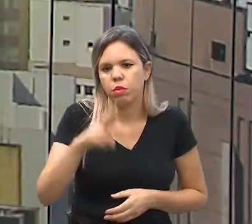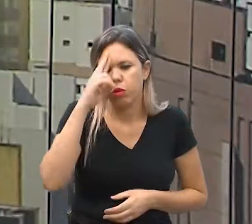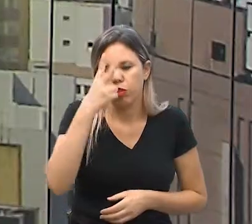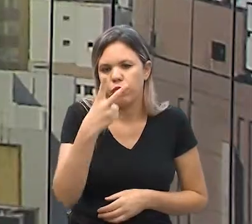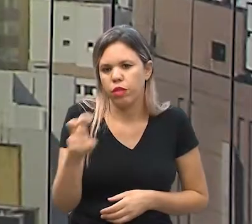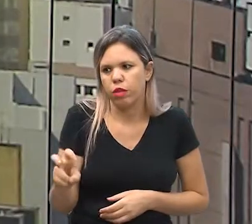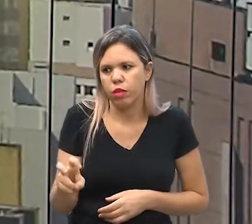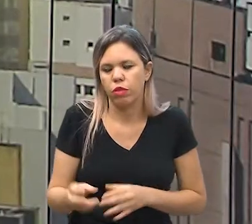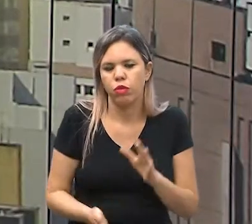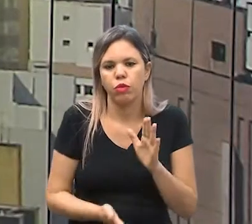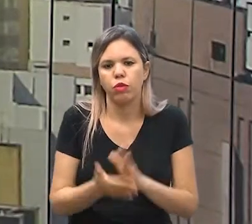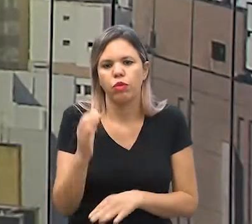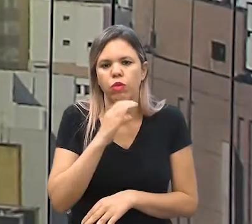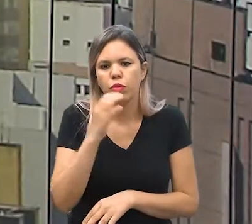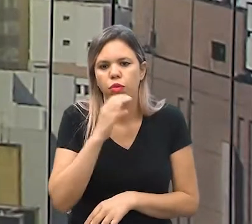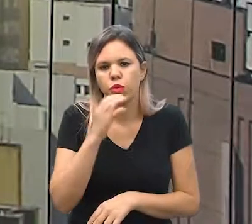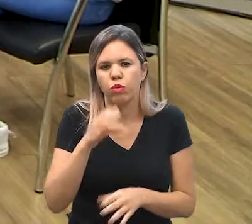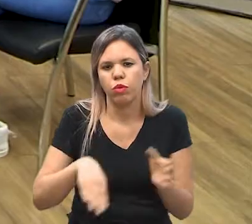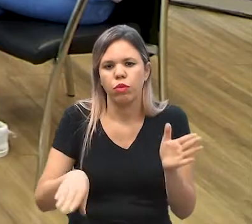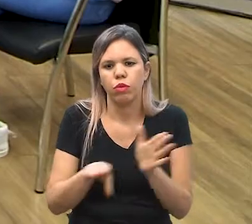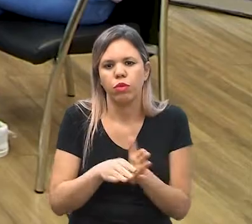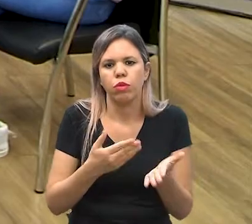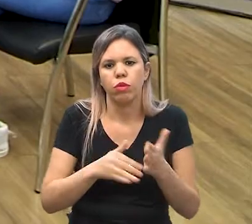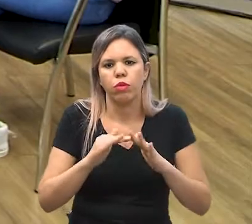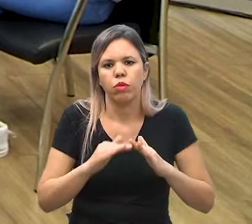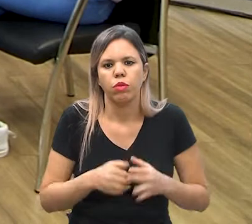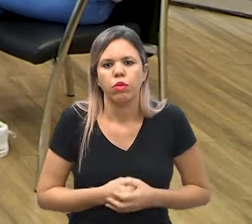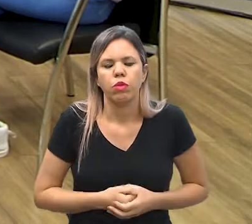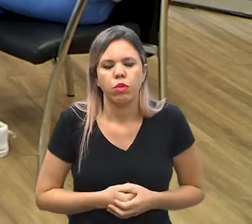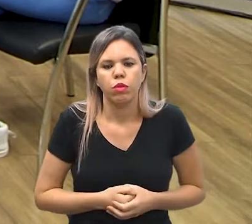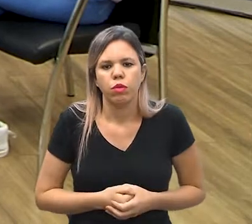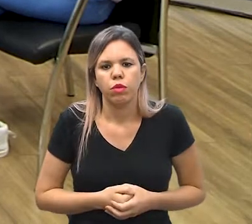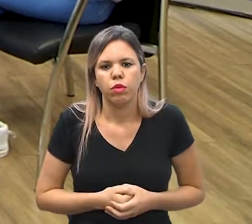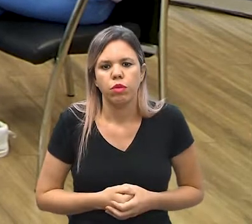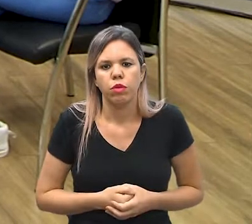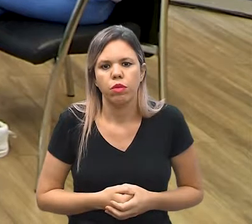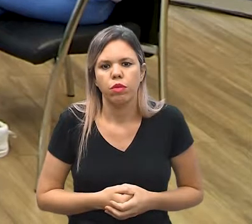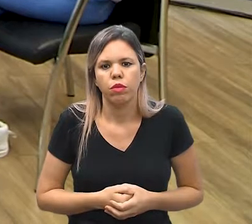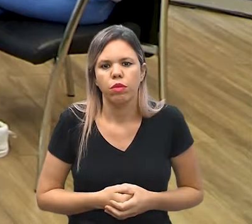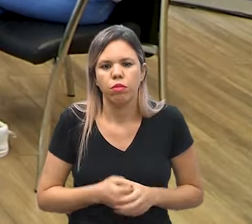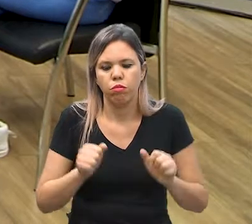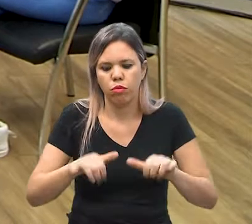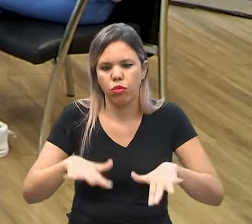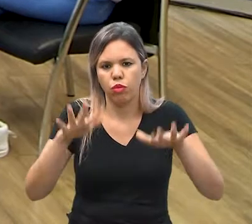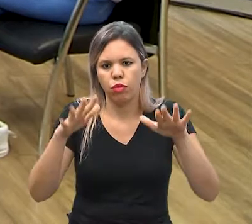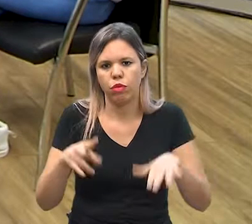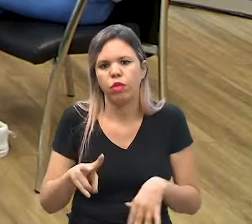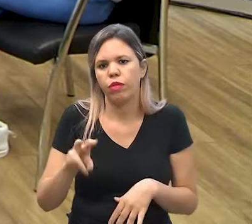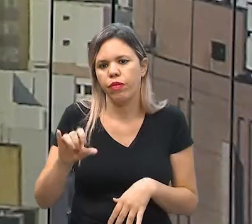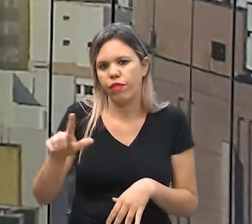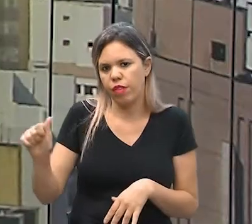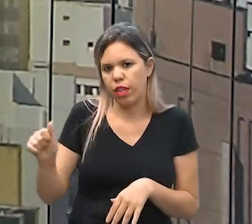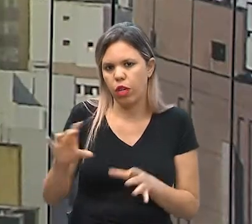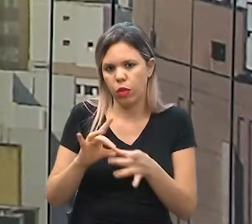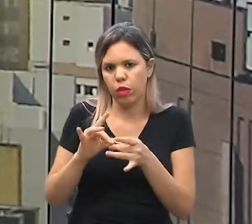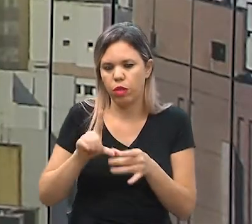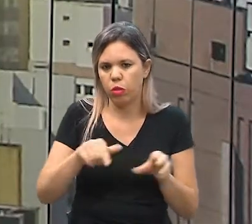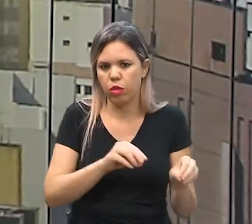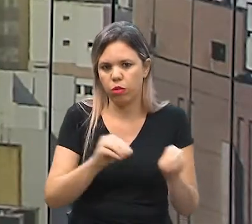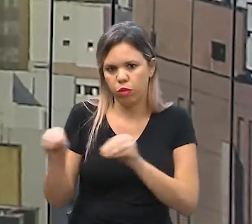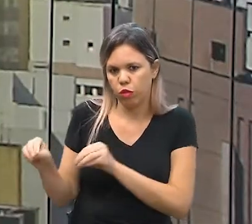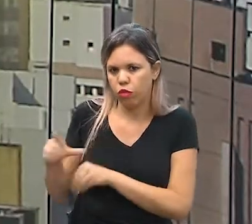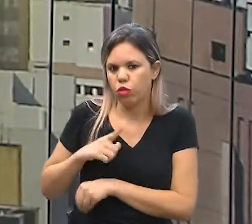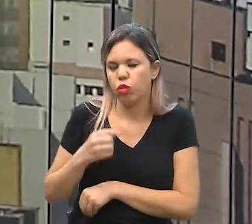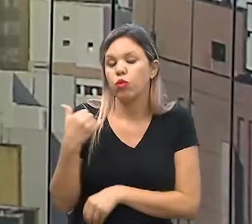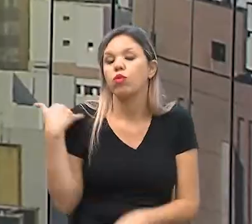subia correndo para chegar na escola. E foi isso, minha infância na Vila União. E você mudou para a Vila União,